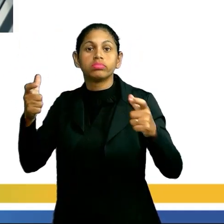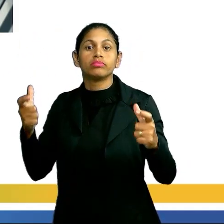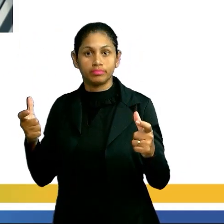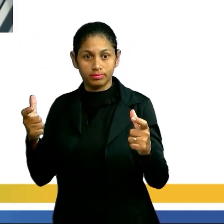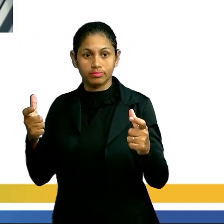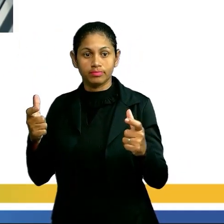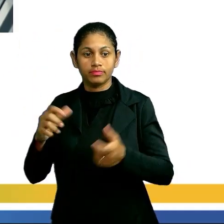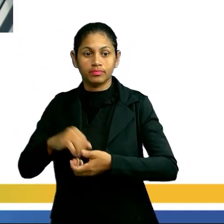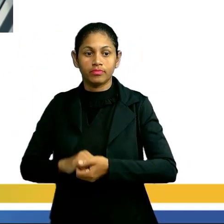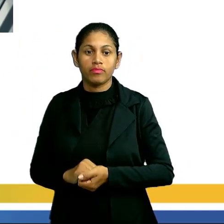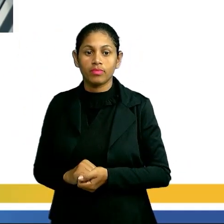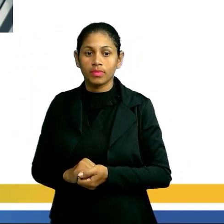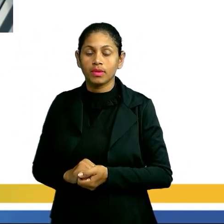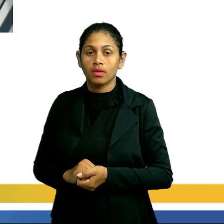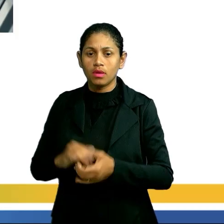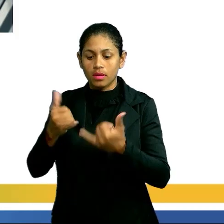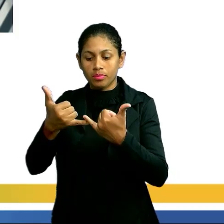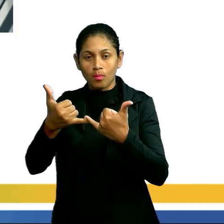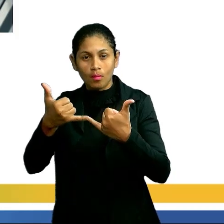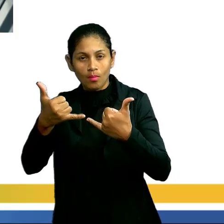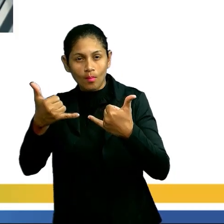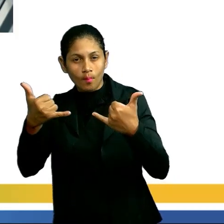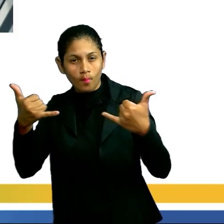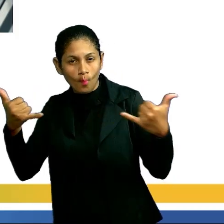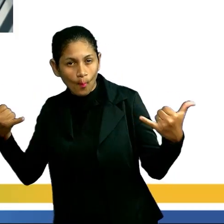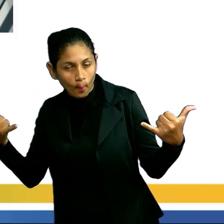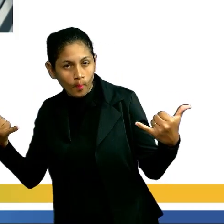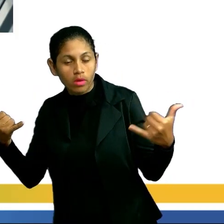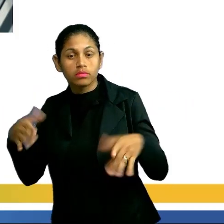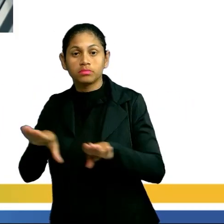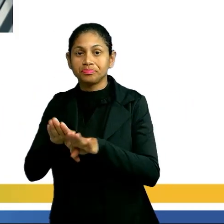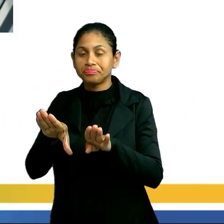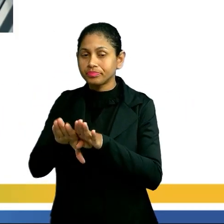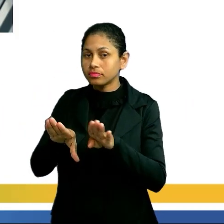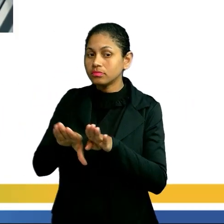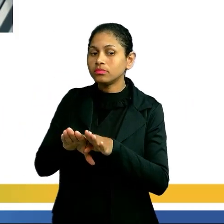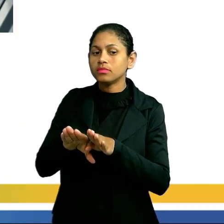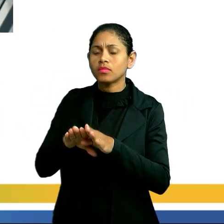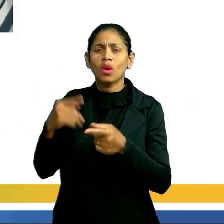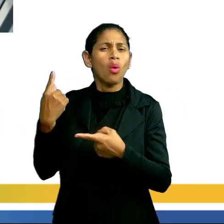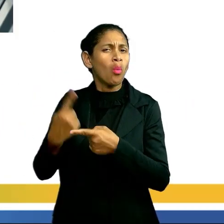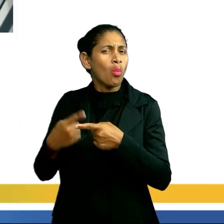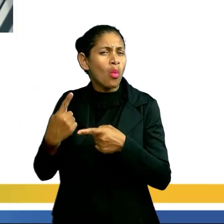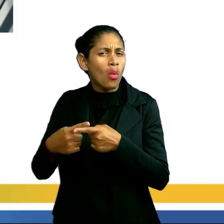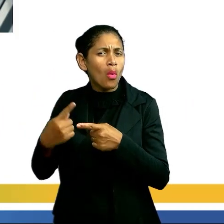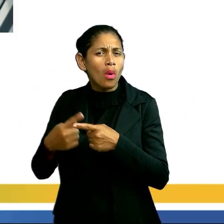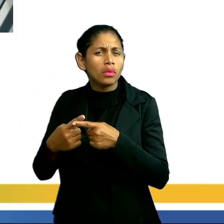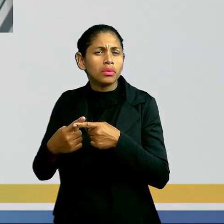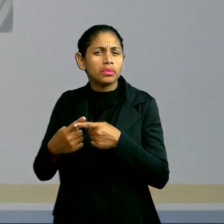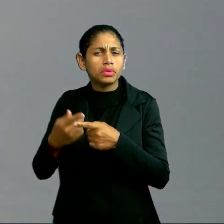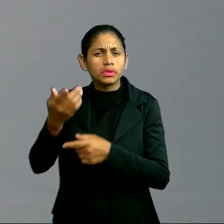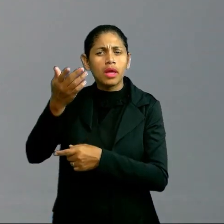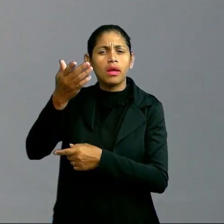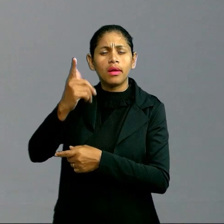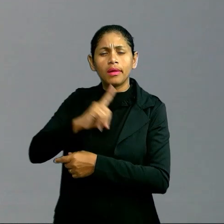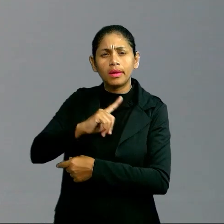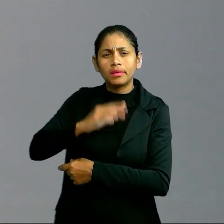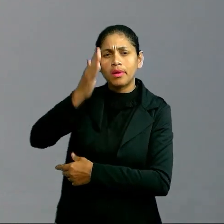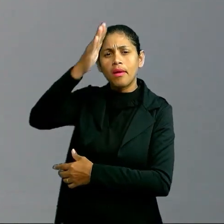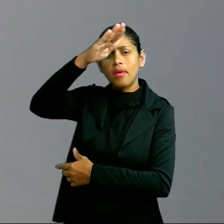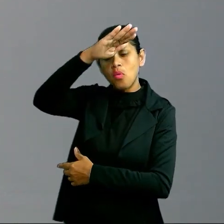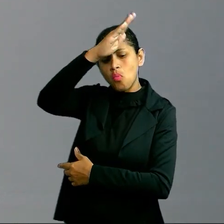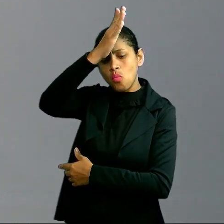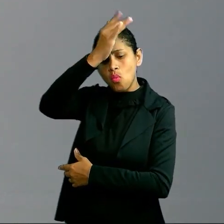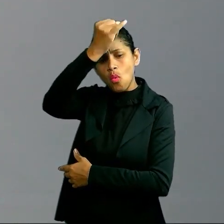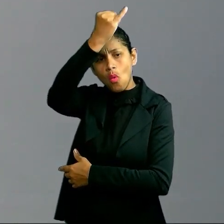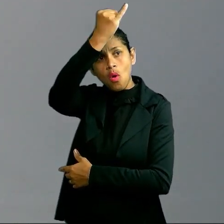pode observar isso também nos fios de cabos de energia. Por que será que geralmente eles têm uma certa ondulação